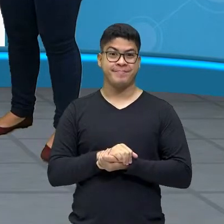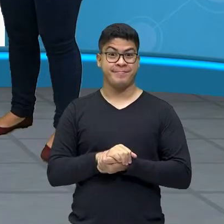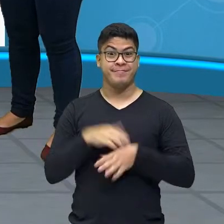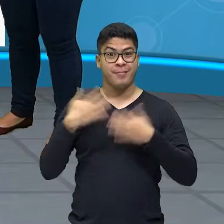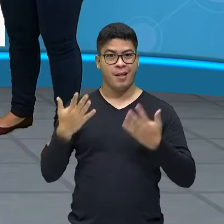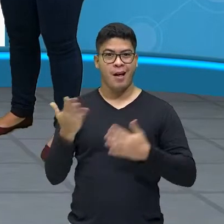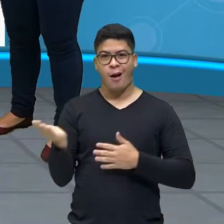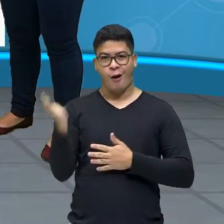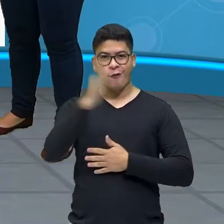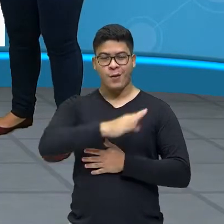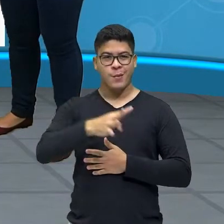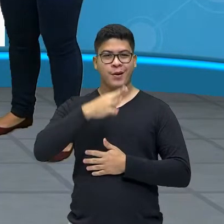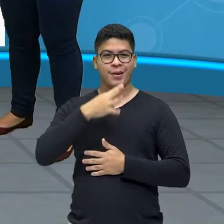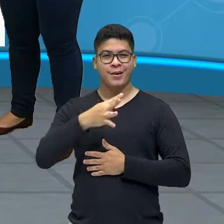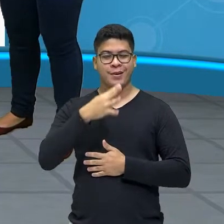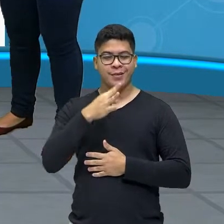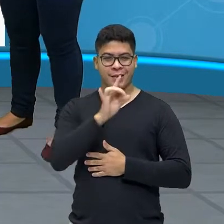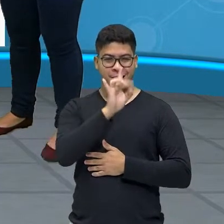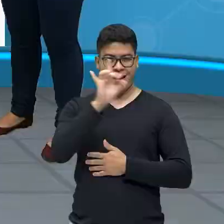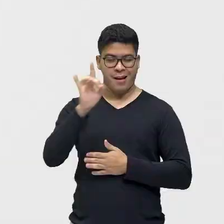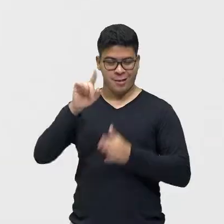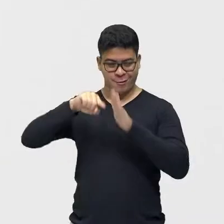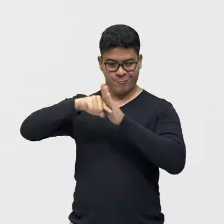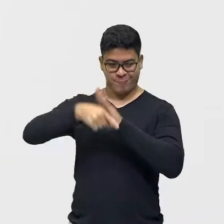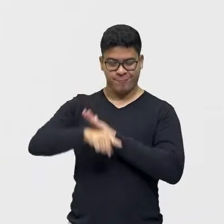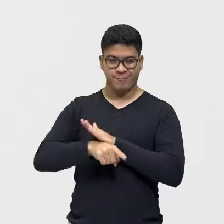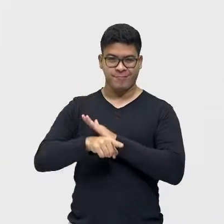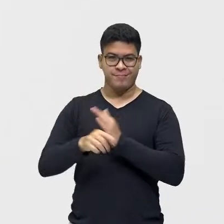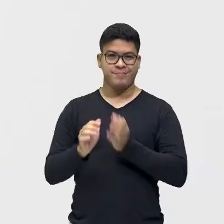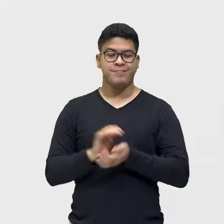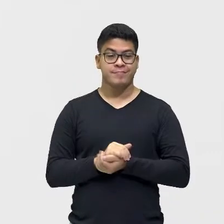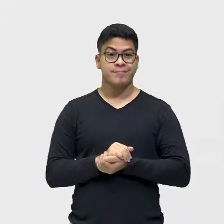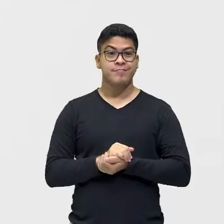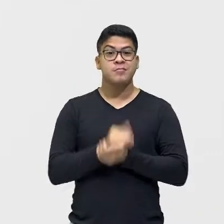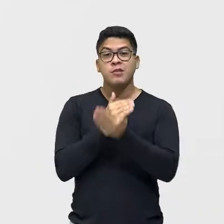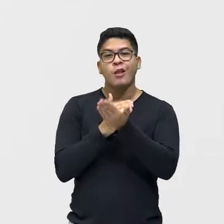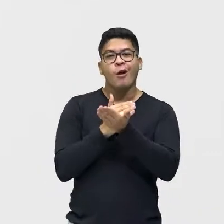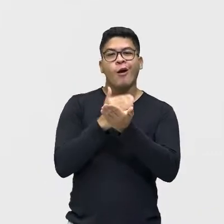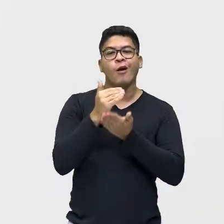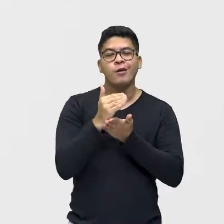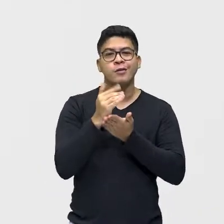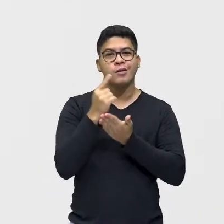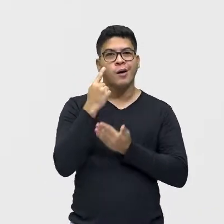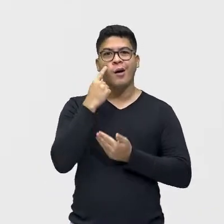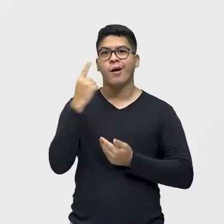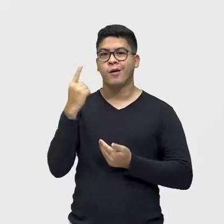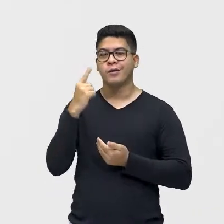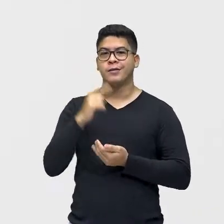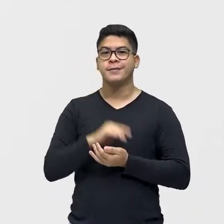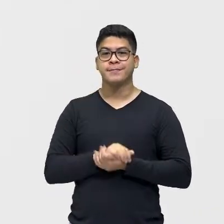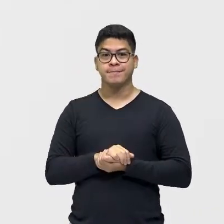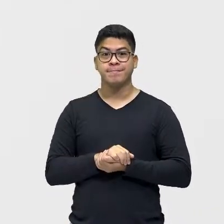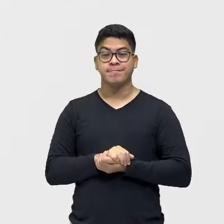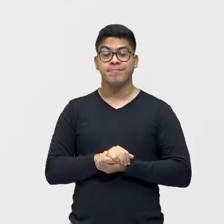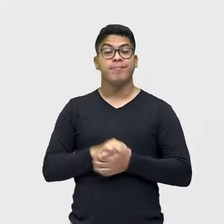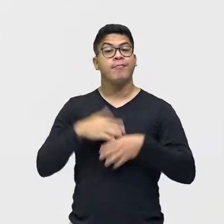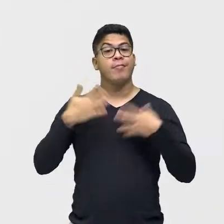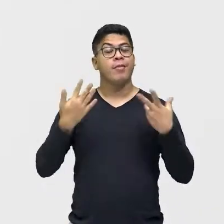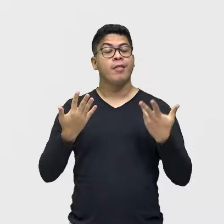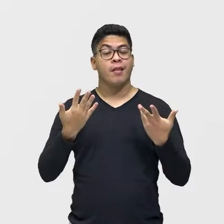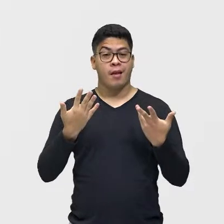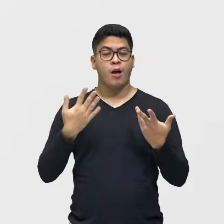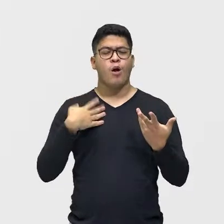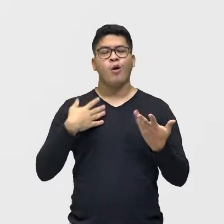vem comigo, vamos conhecer um pouquinho dessa história? Então, a gente começa ali pelo boi-bumbá, né? De acordo com